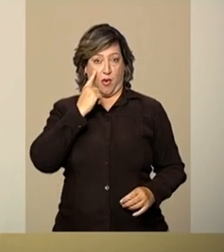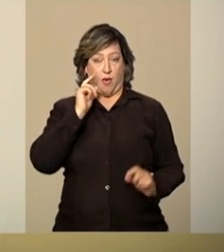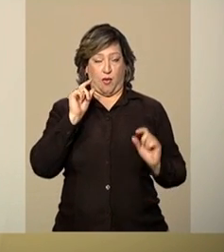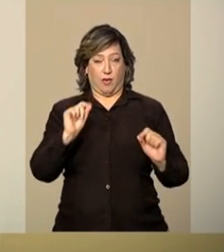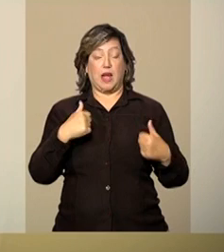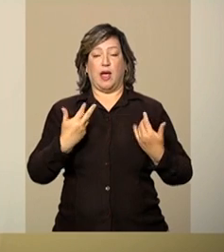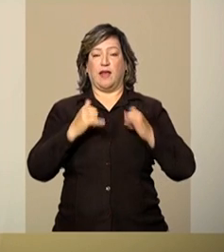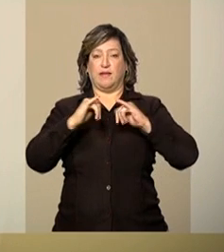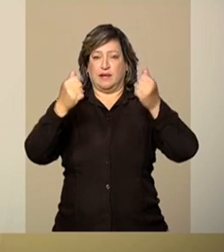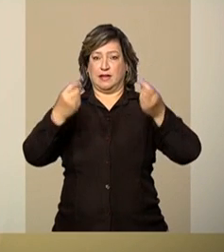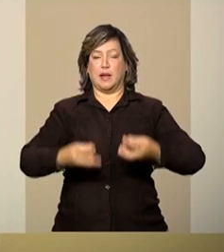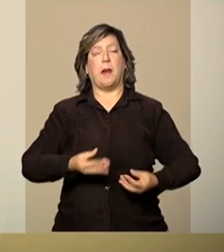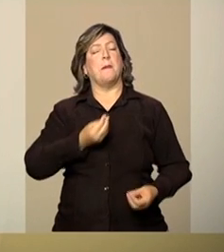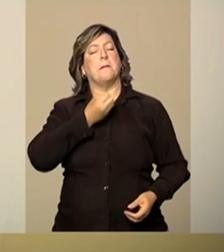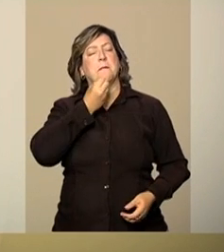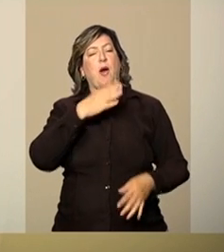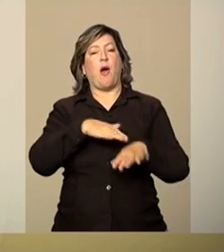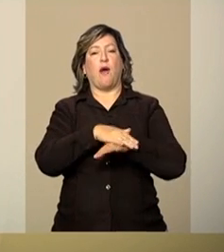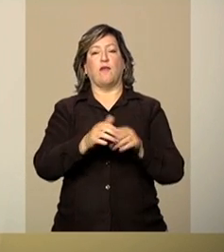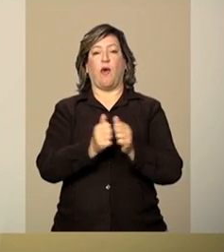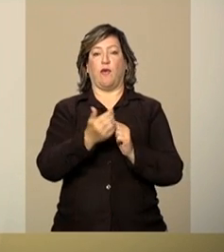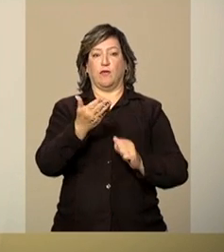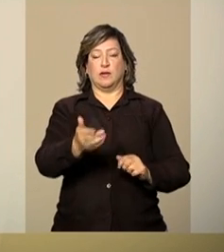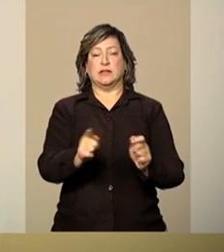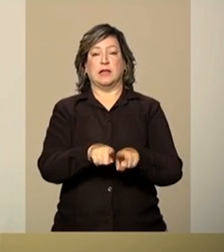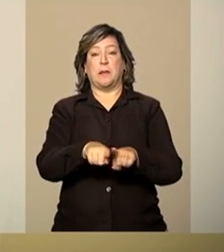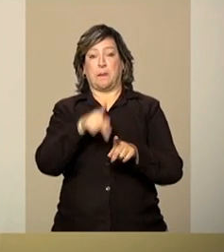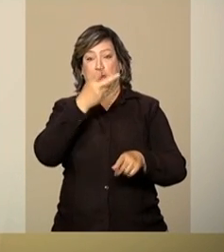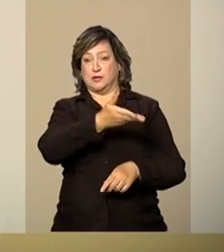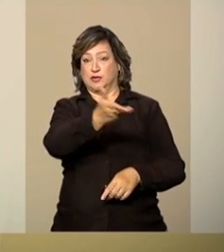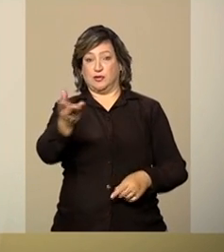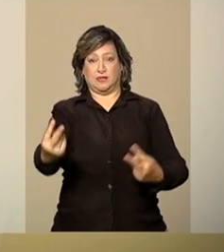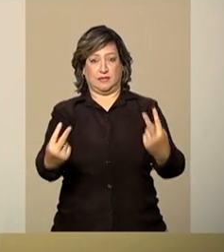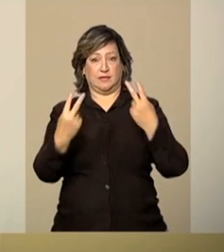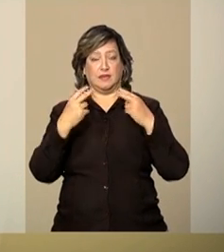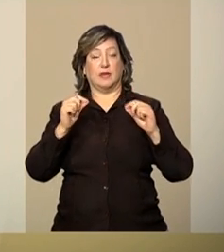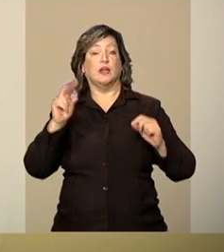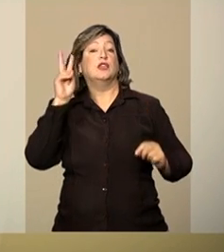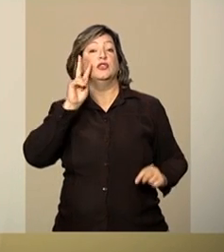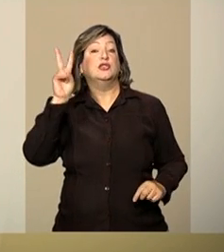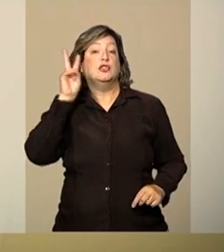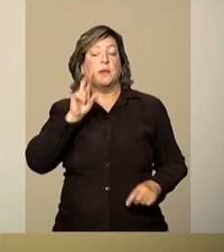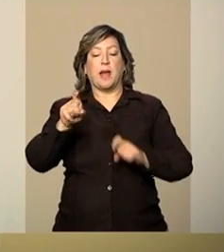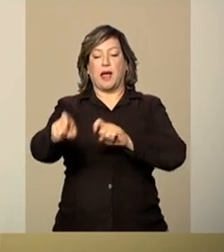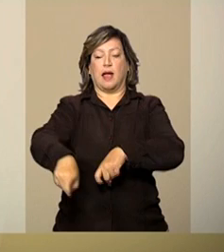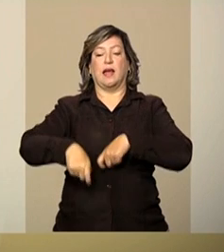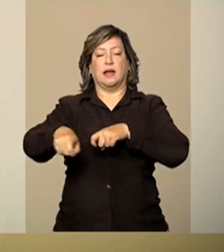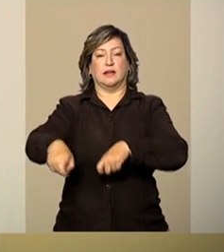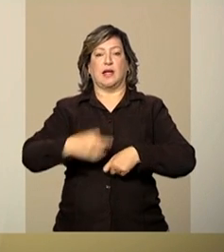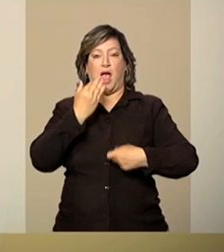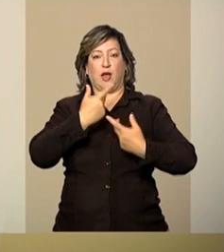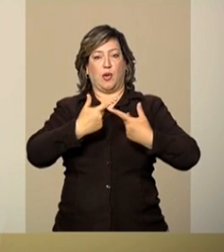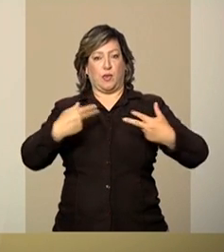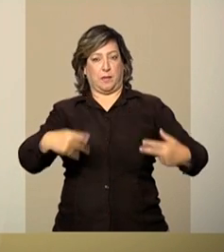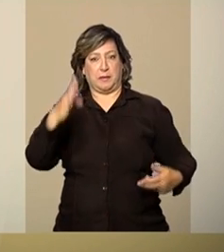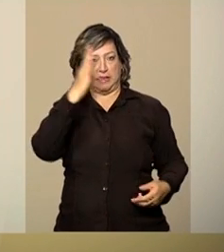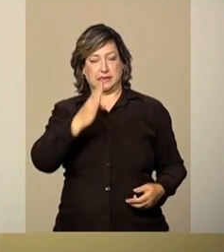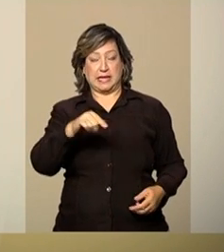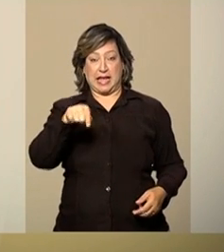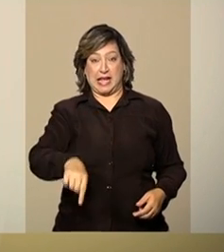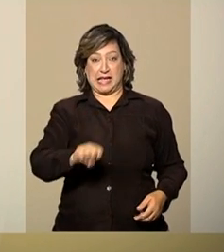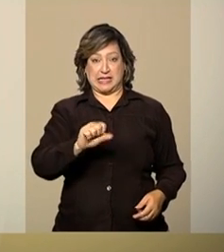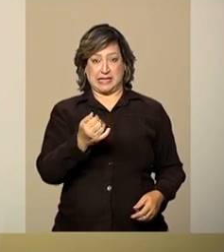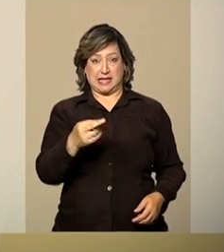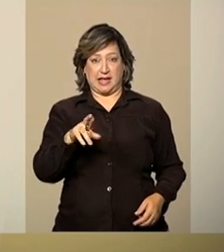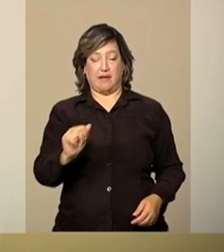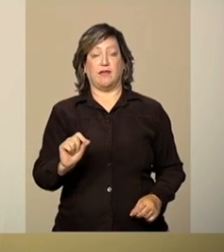quero te dizer que é muito bom conversar com você e com nossos ouvintes sobre a agricultura brasileira nessa safra Luciano a